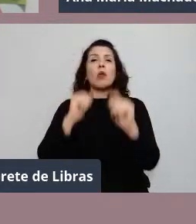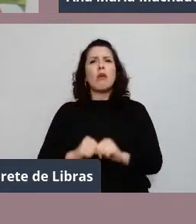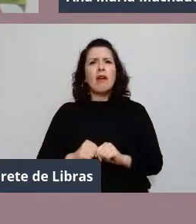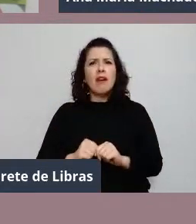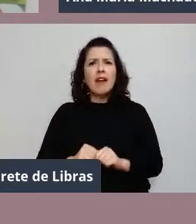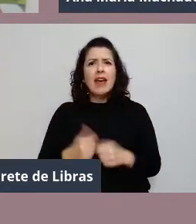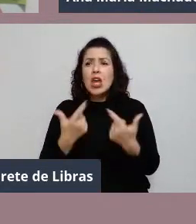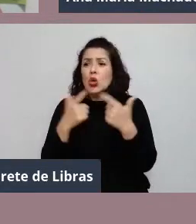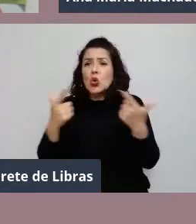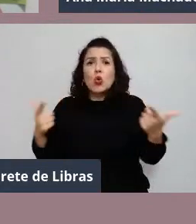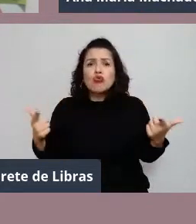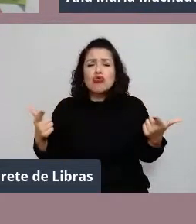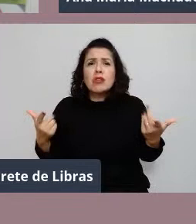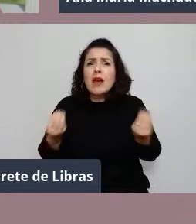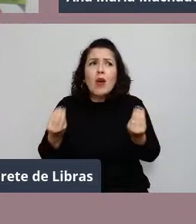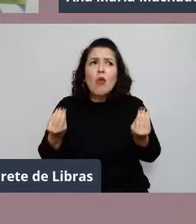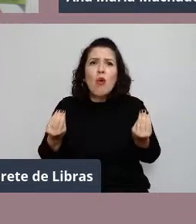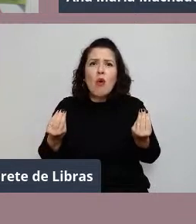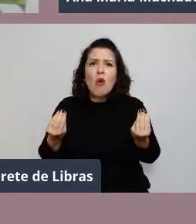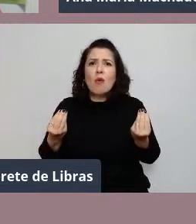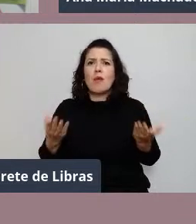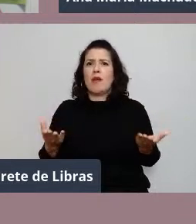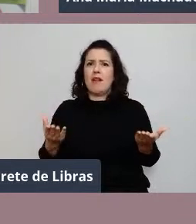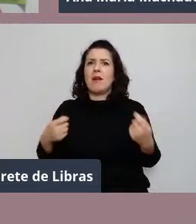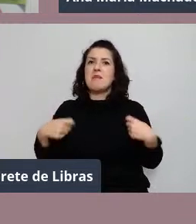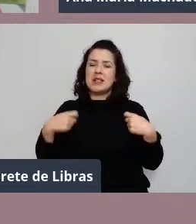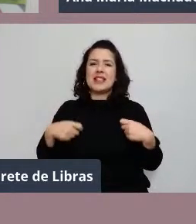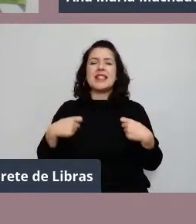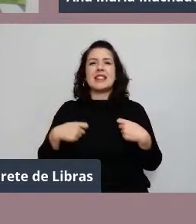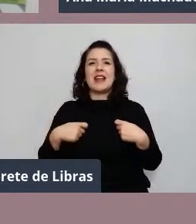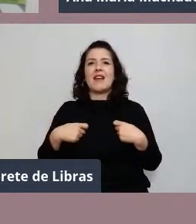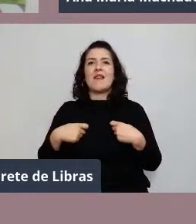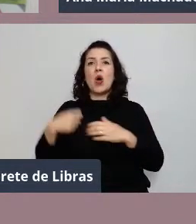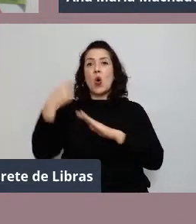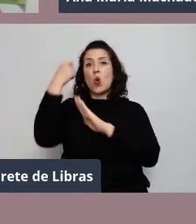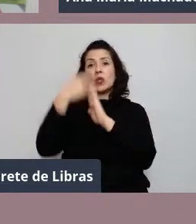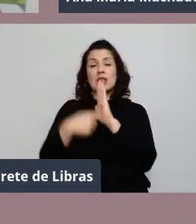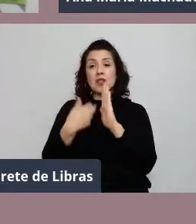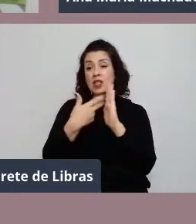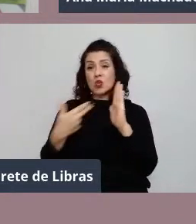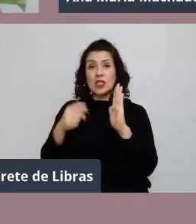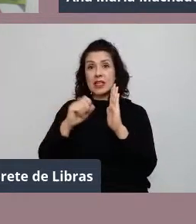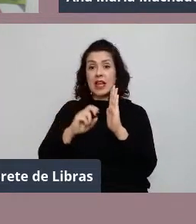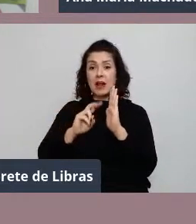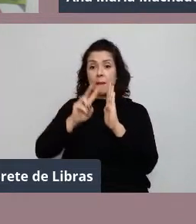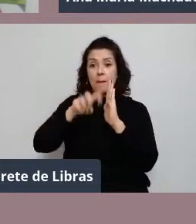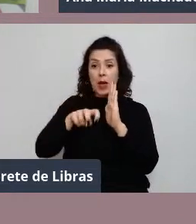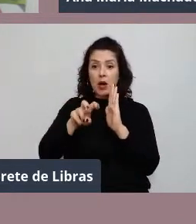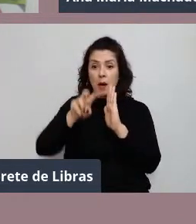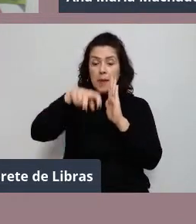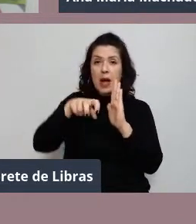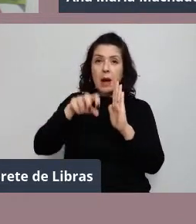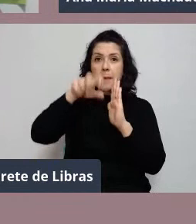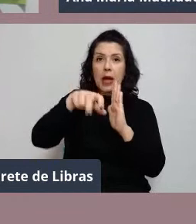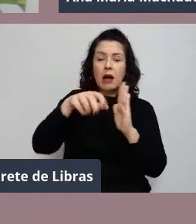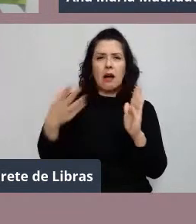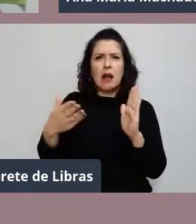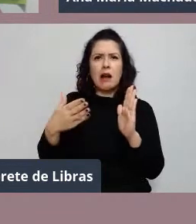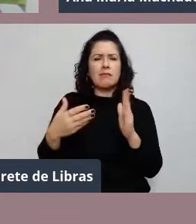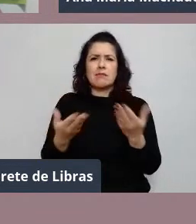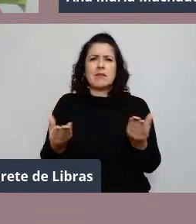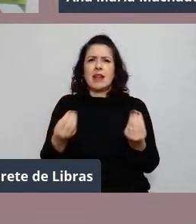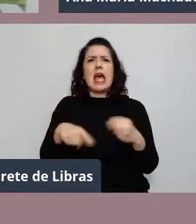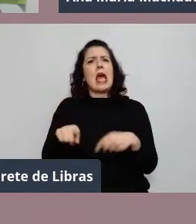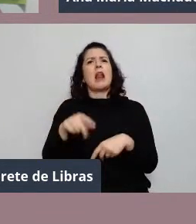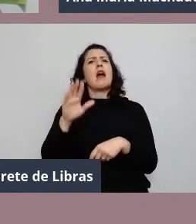não tinha metade da graça do que tinha o que ela tinha assaltado. E então, a partir daí, ela fez um